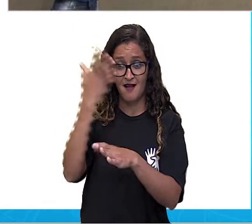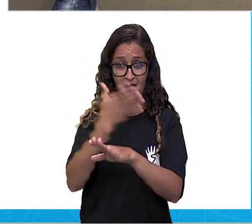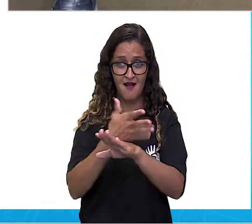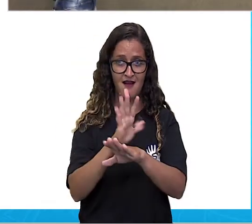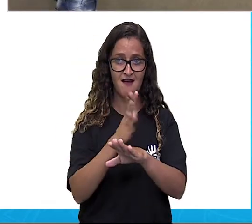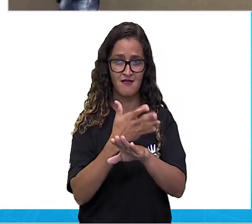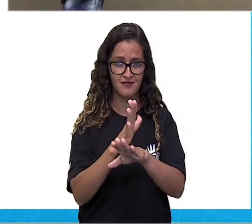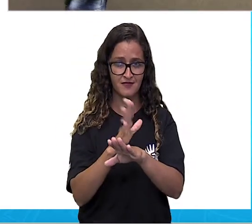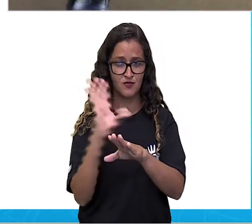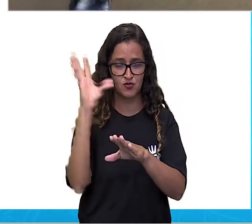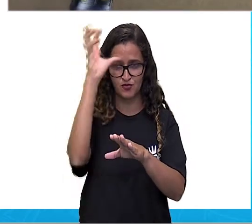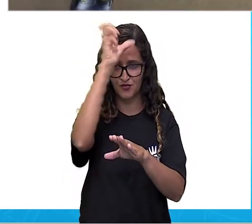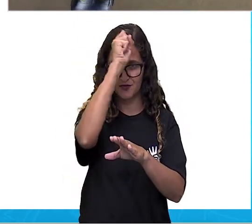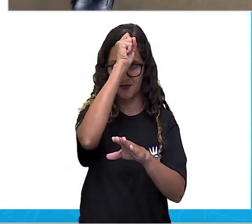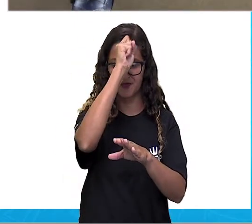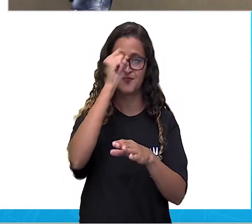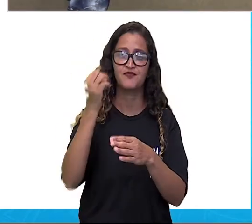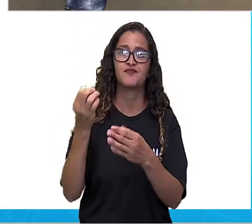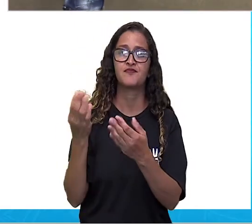essa atividade.